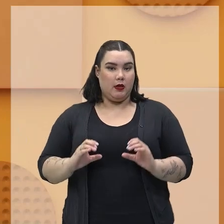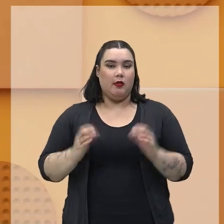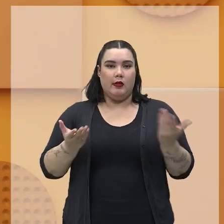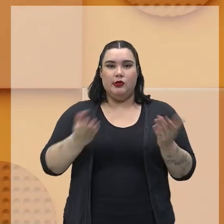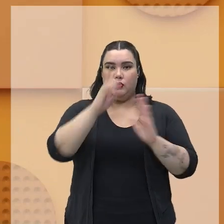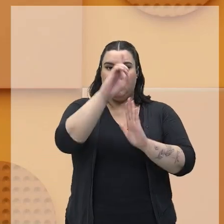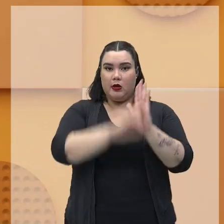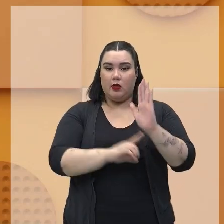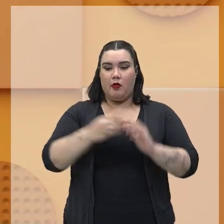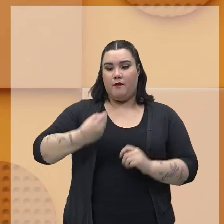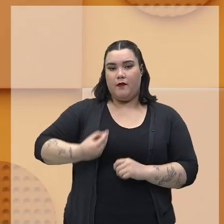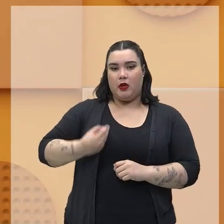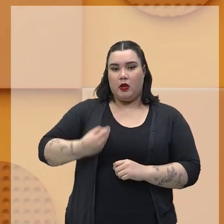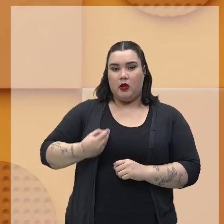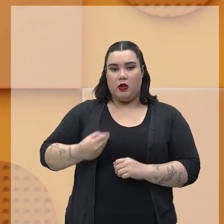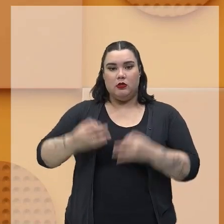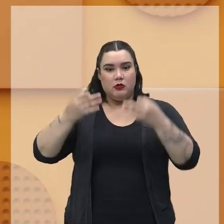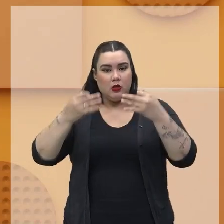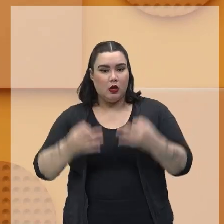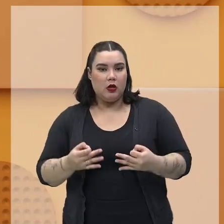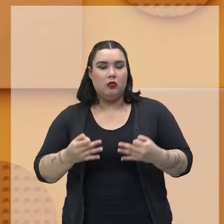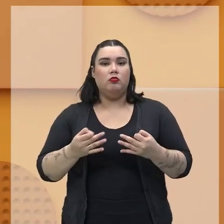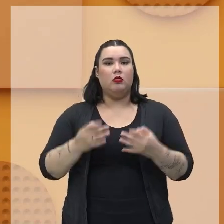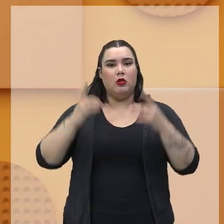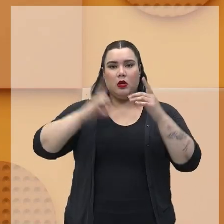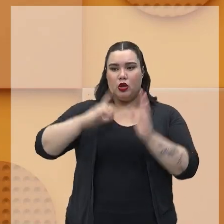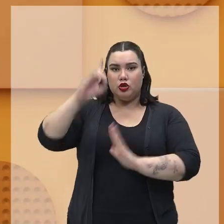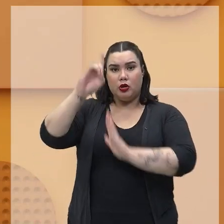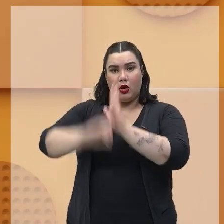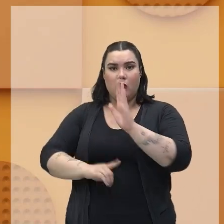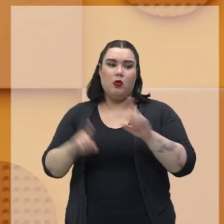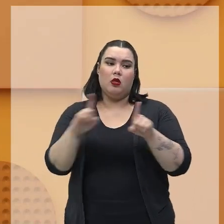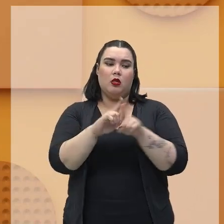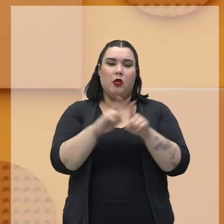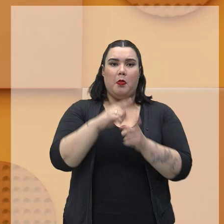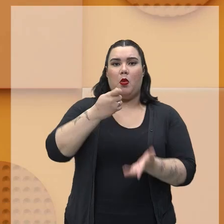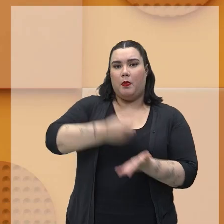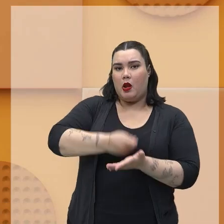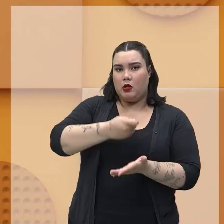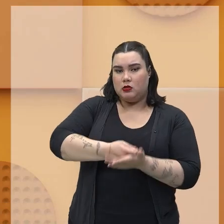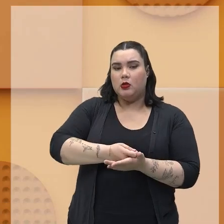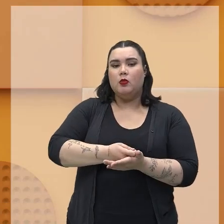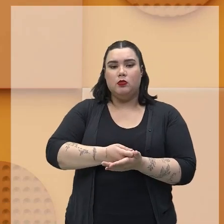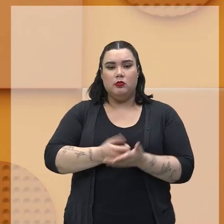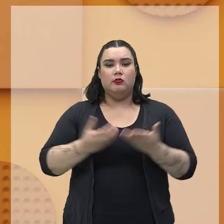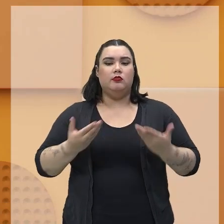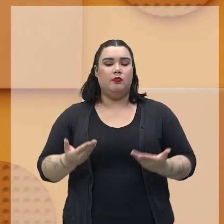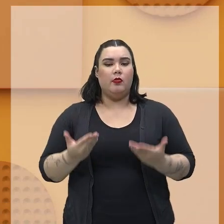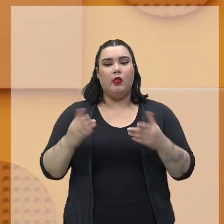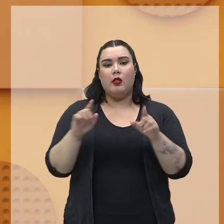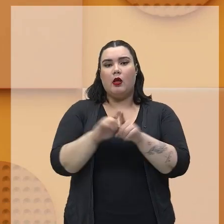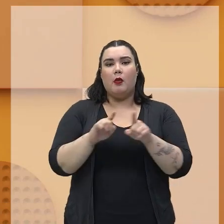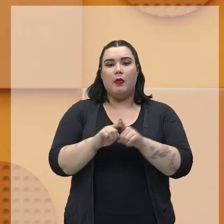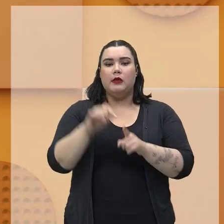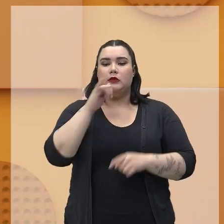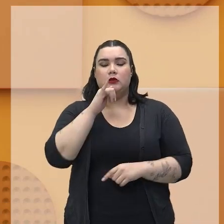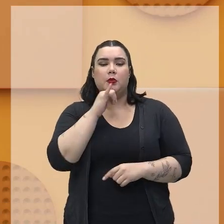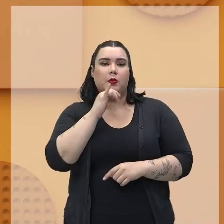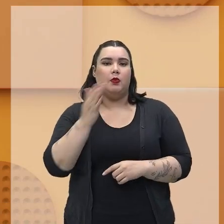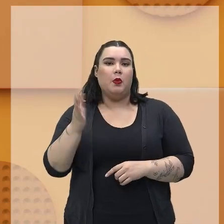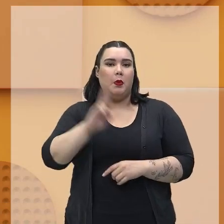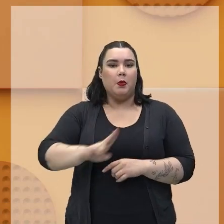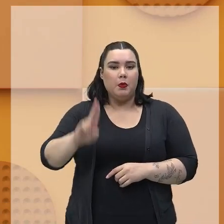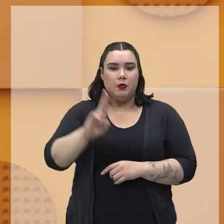ao indivíduo ter os seus direitos e deveres, um direito de usufruir